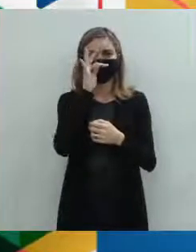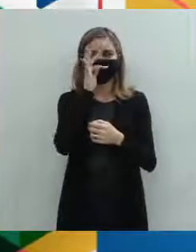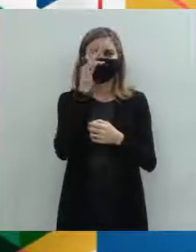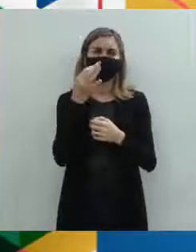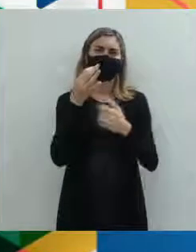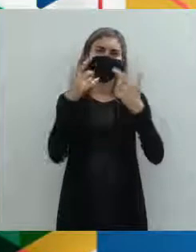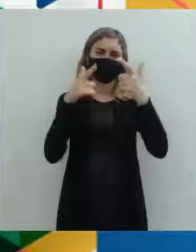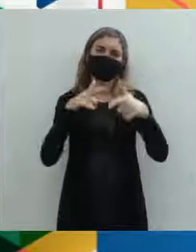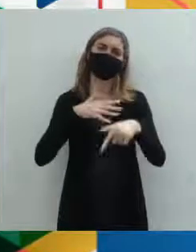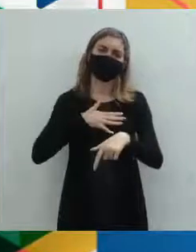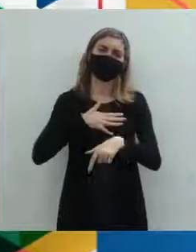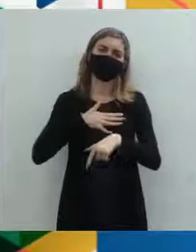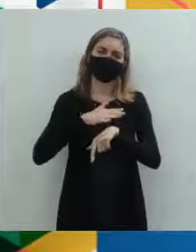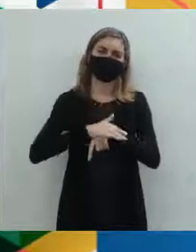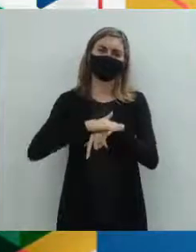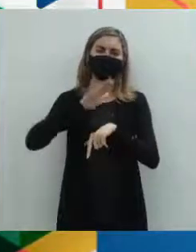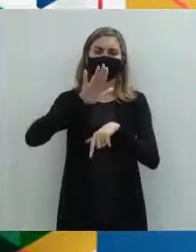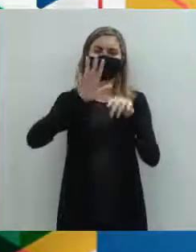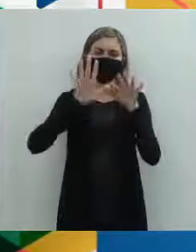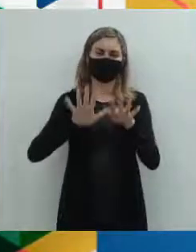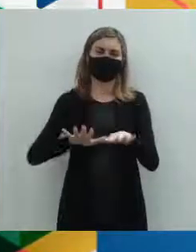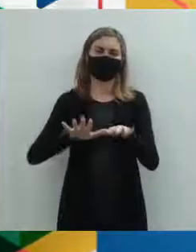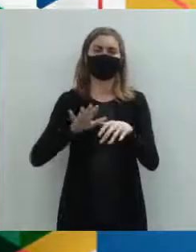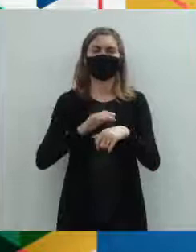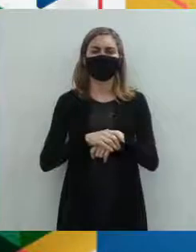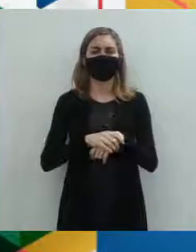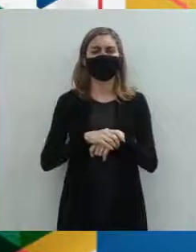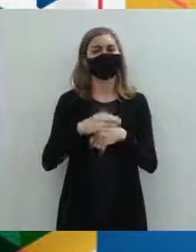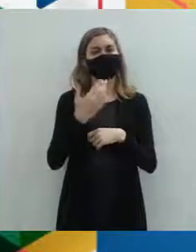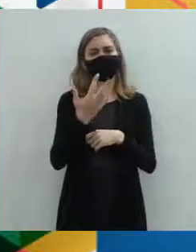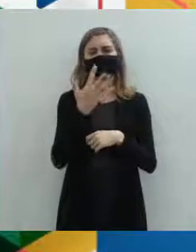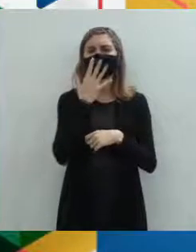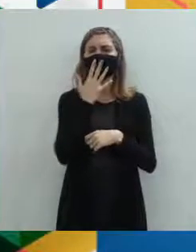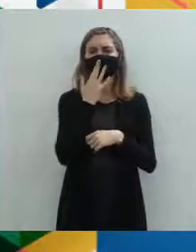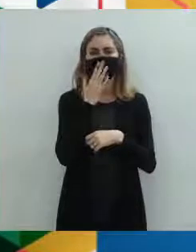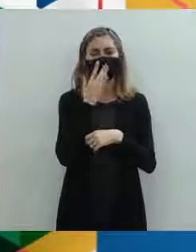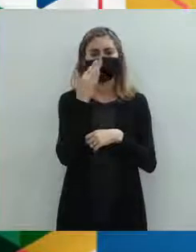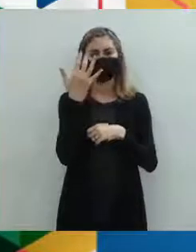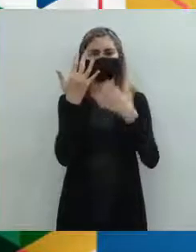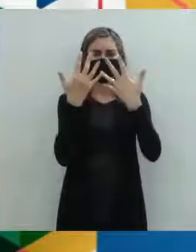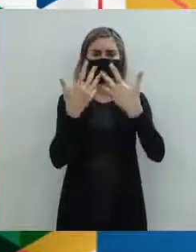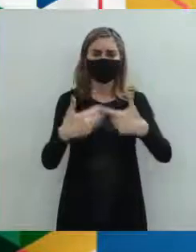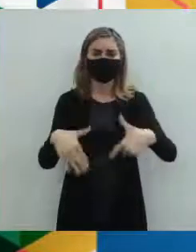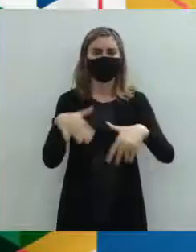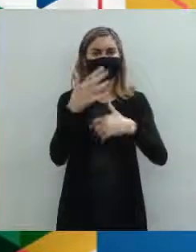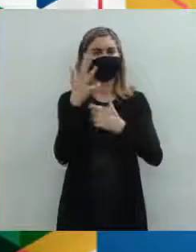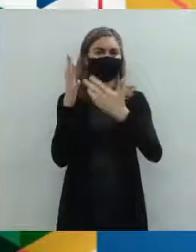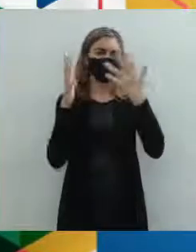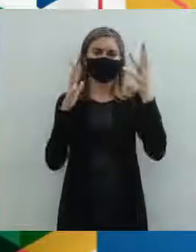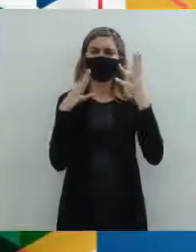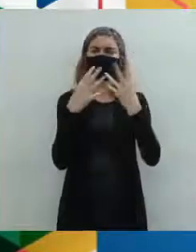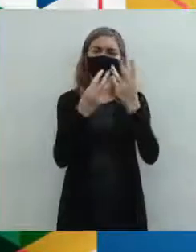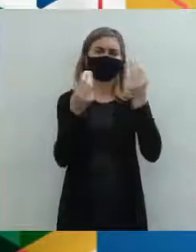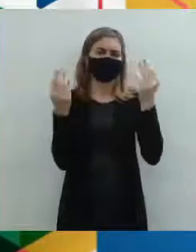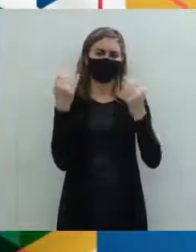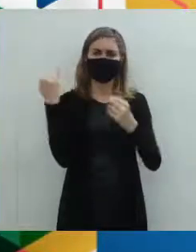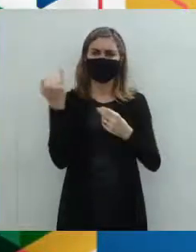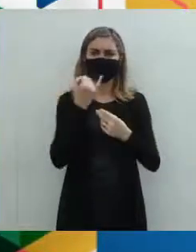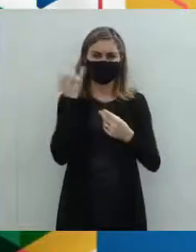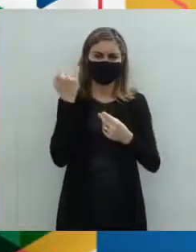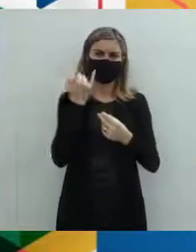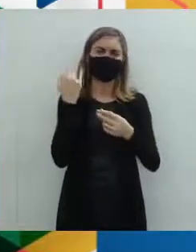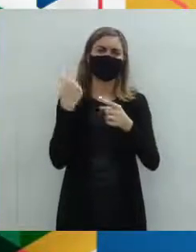local que ela gosta mais de ficar. Enfim, as cores na natureza, elas são muito importantes. Sabe por